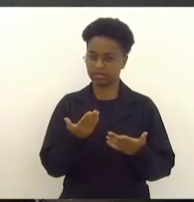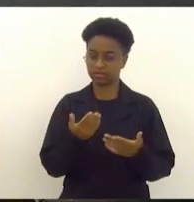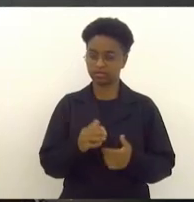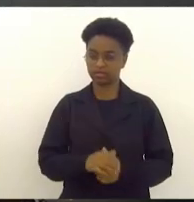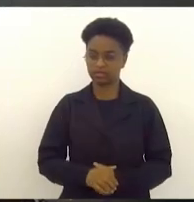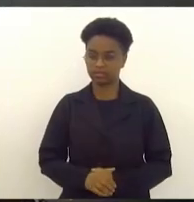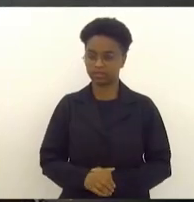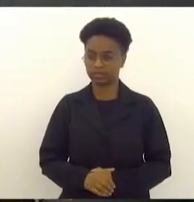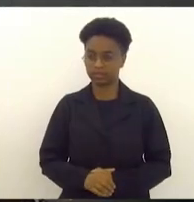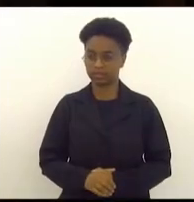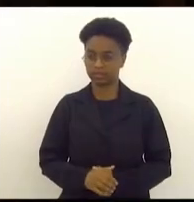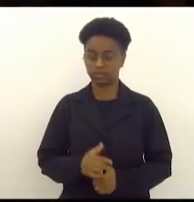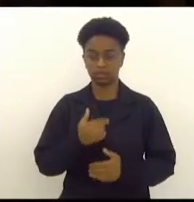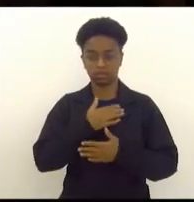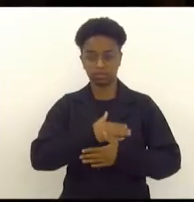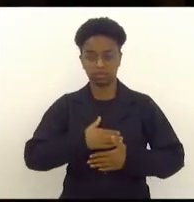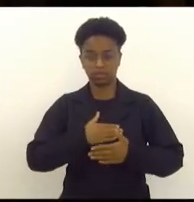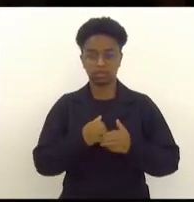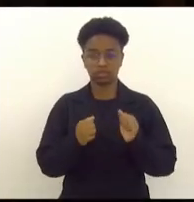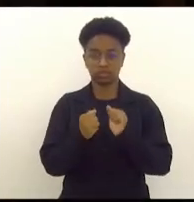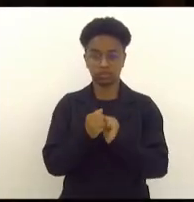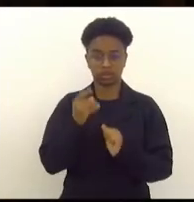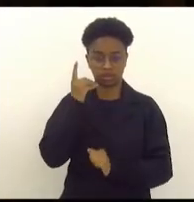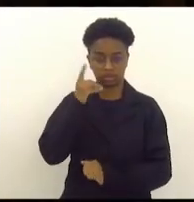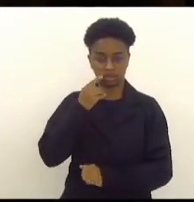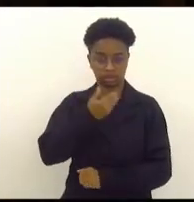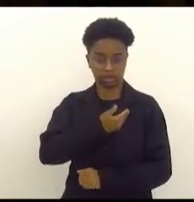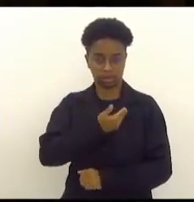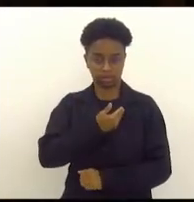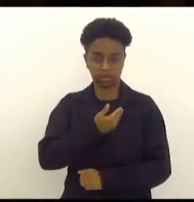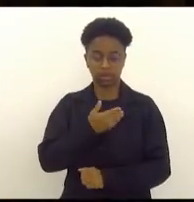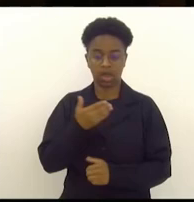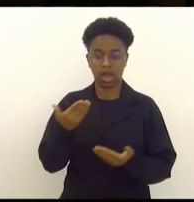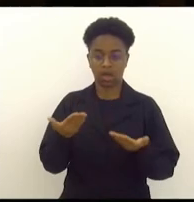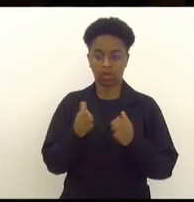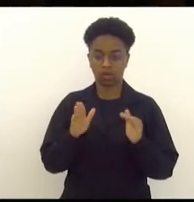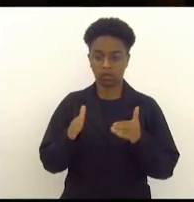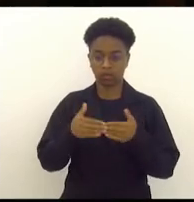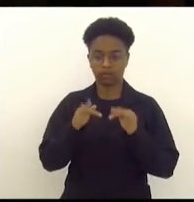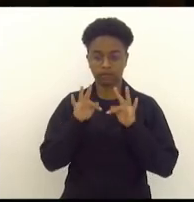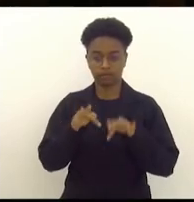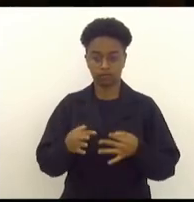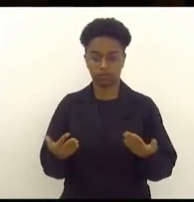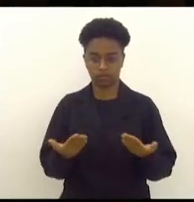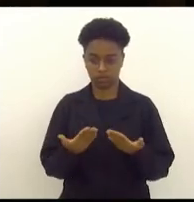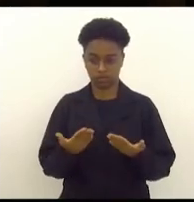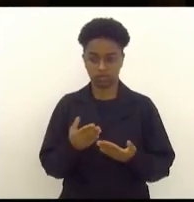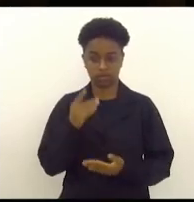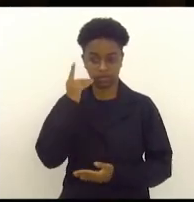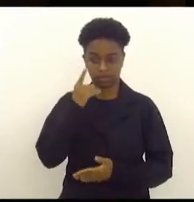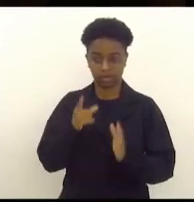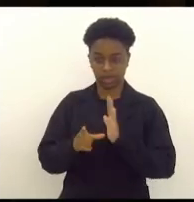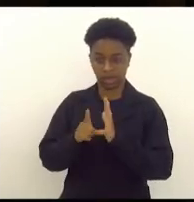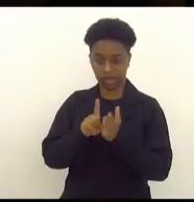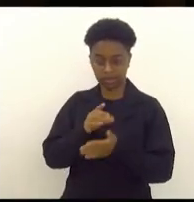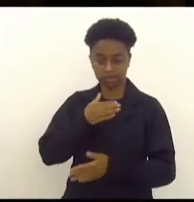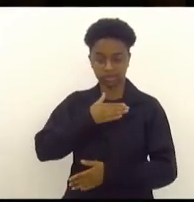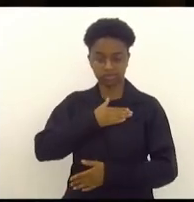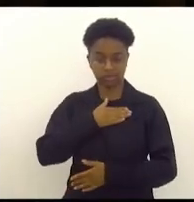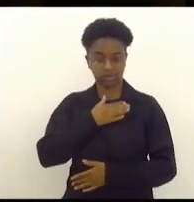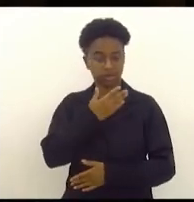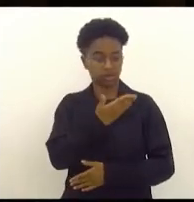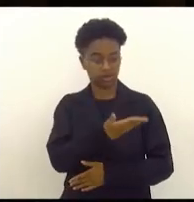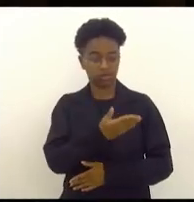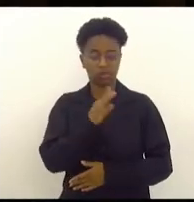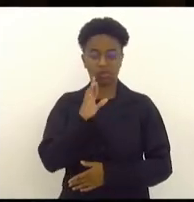com um deputados amigos encerrando esse plenário hoje é o deputado que me antecedeu se o